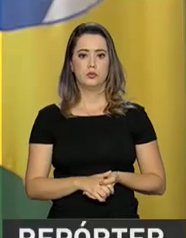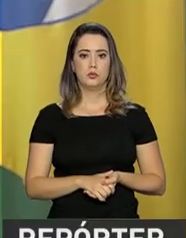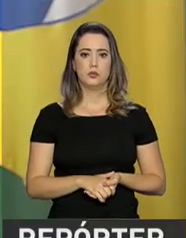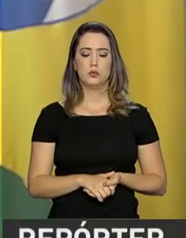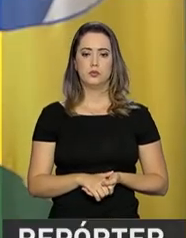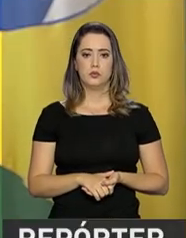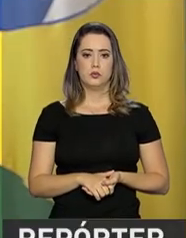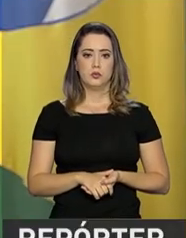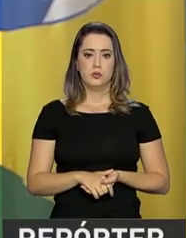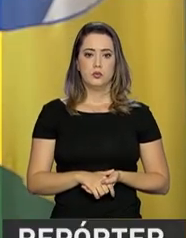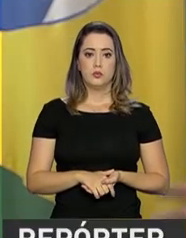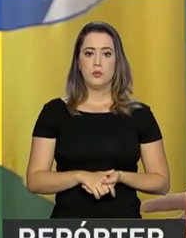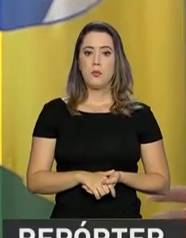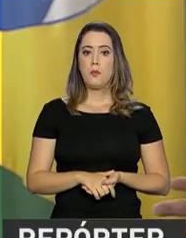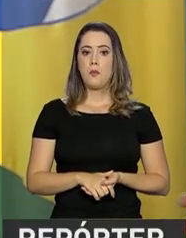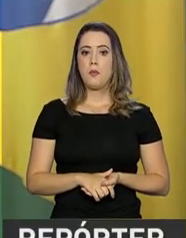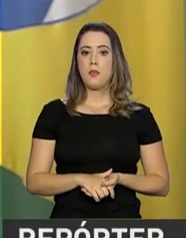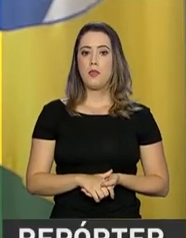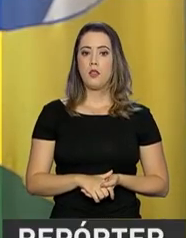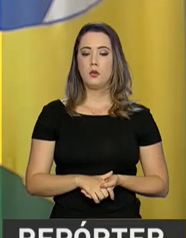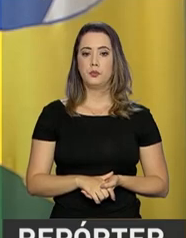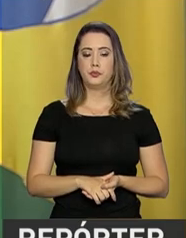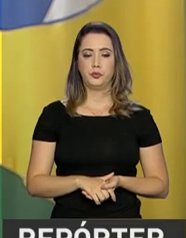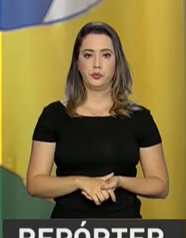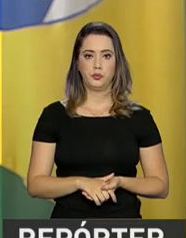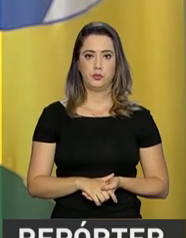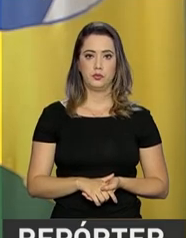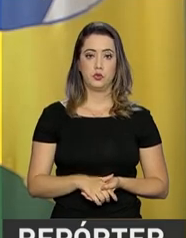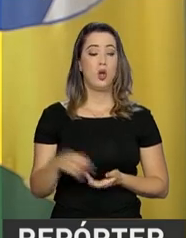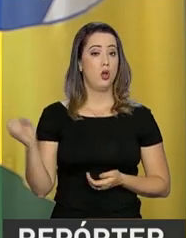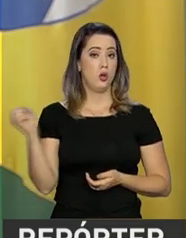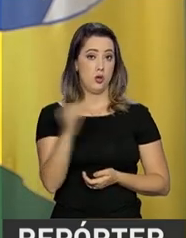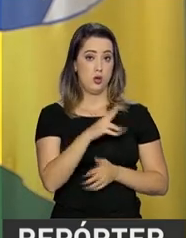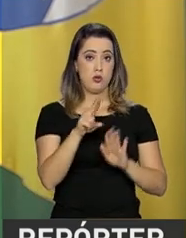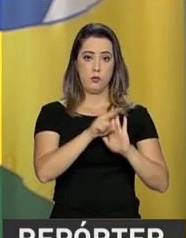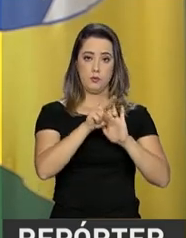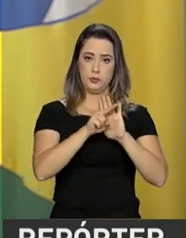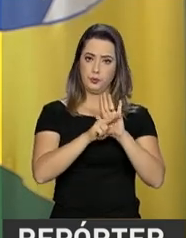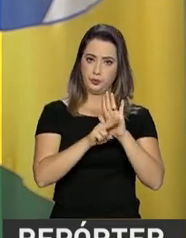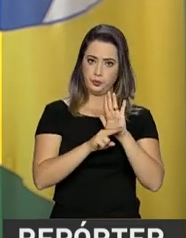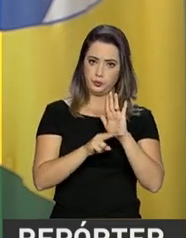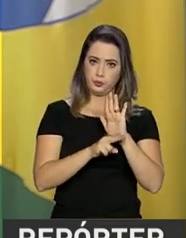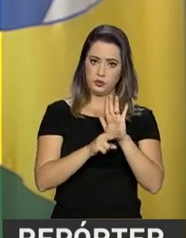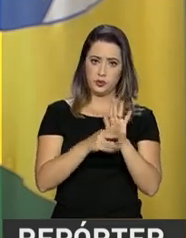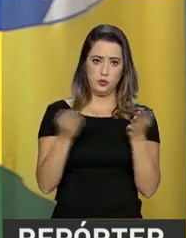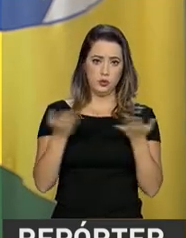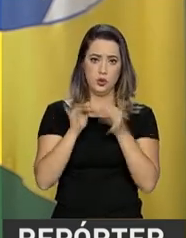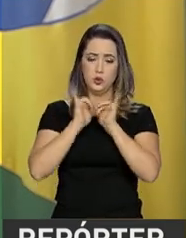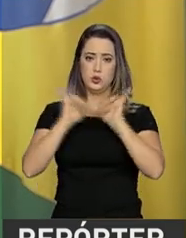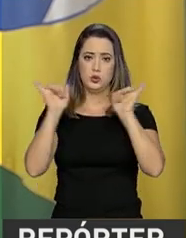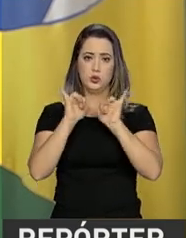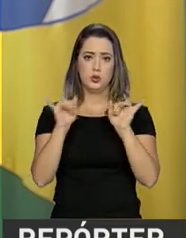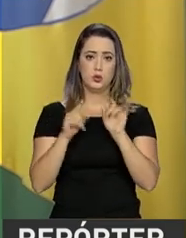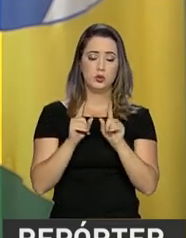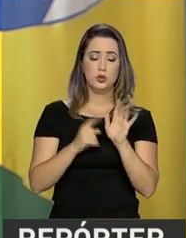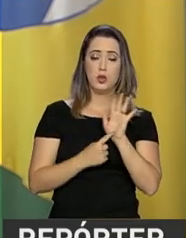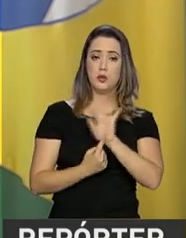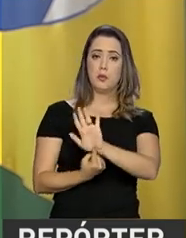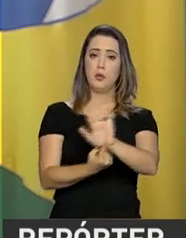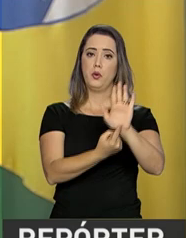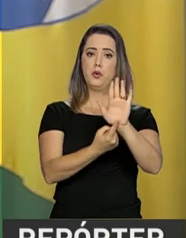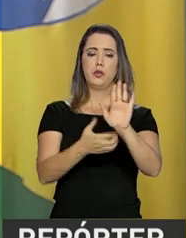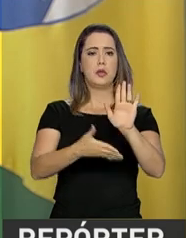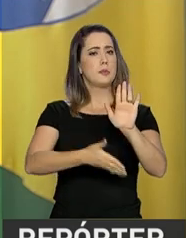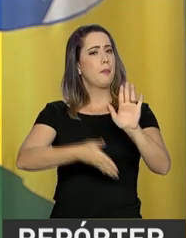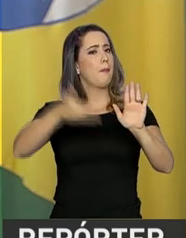nós estamos anunciando medidas é que refletem as melhores práticas internacionais